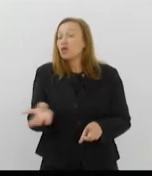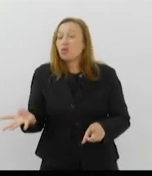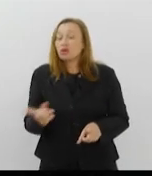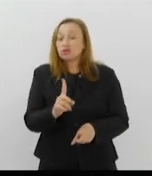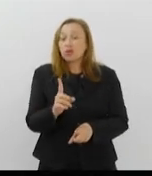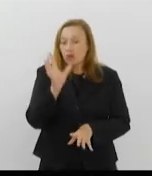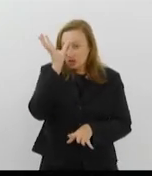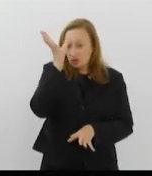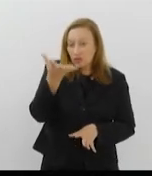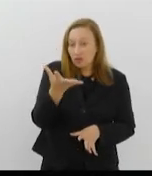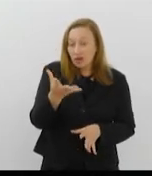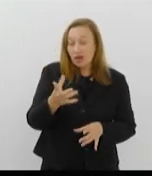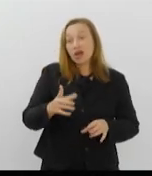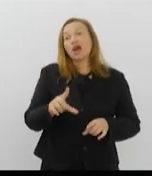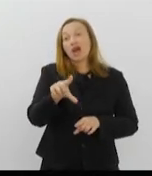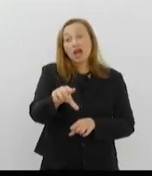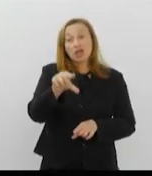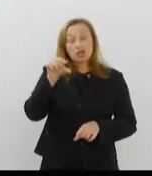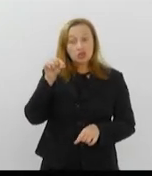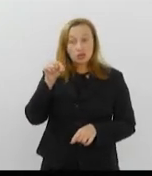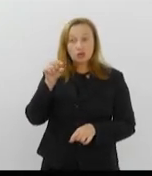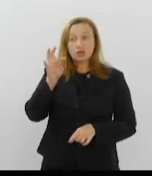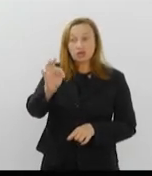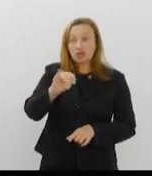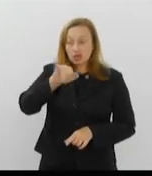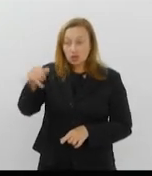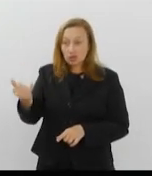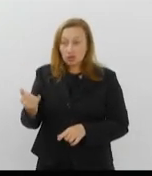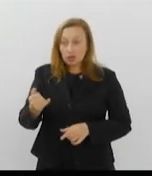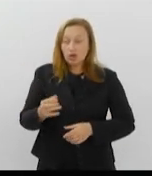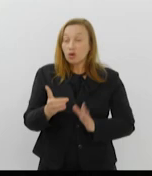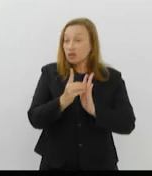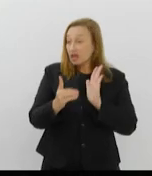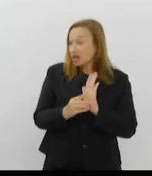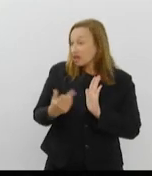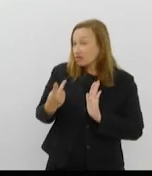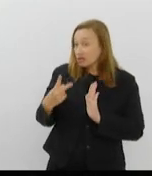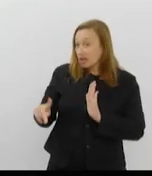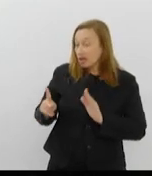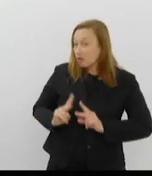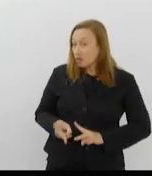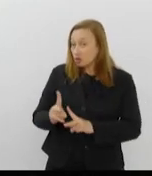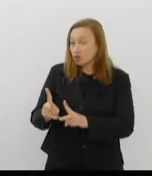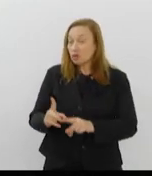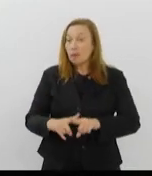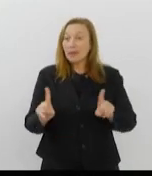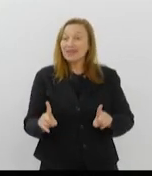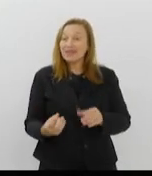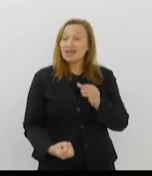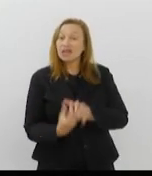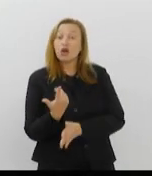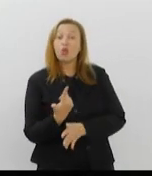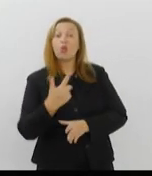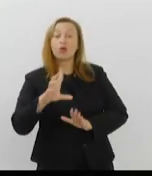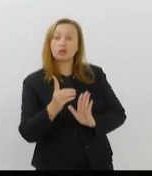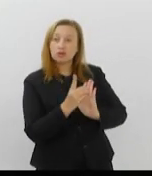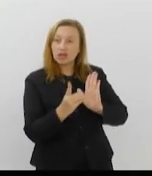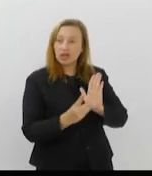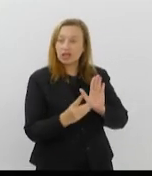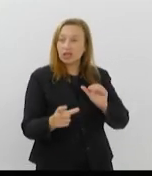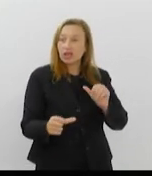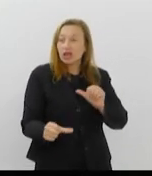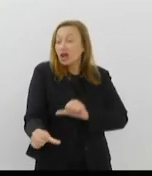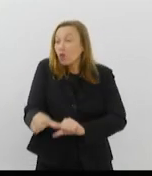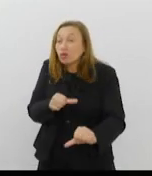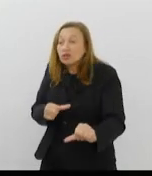liminar o decreto dele anterior tá de pé Ali emite um outro Decreto que contraria